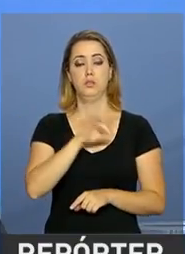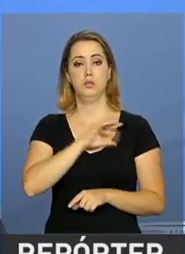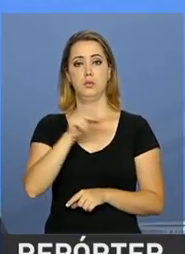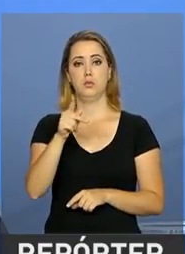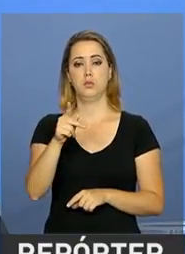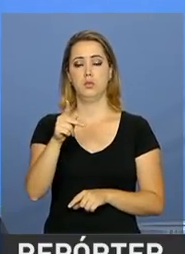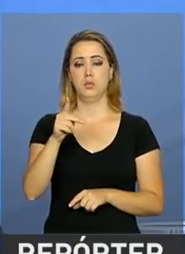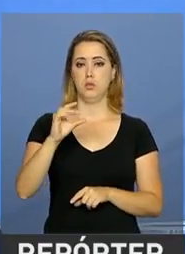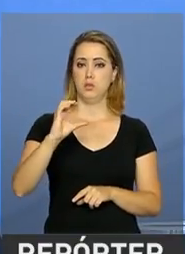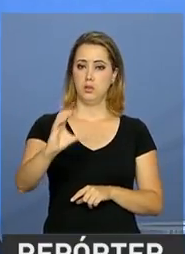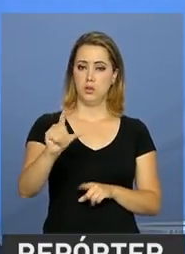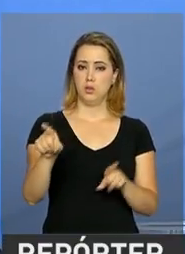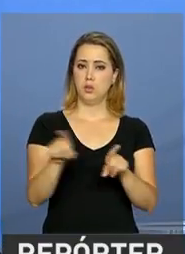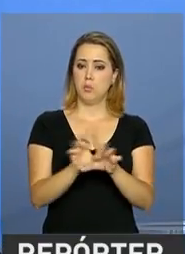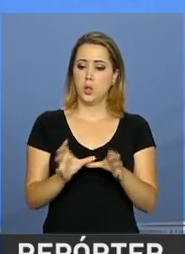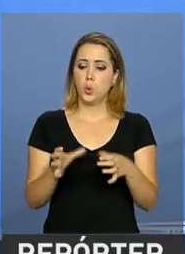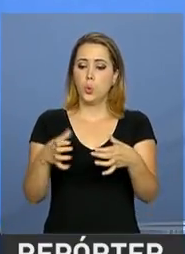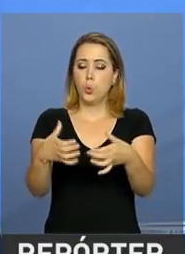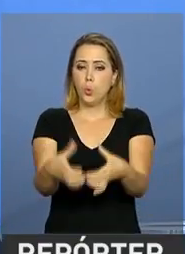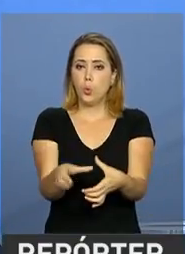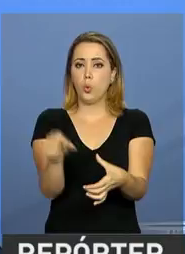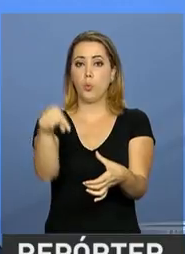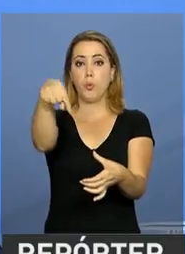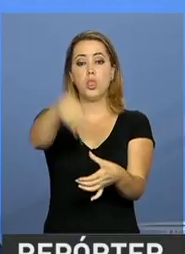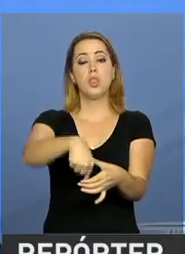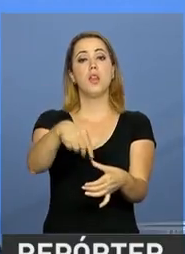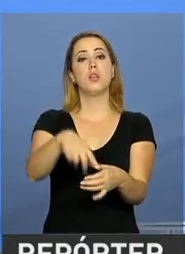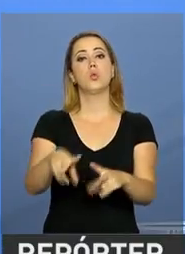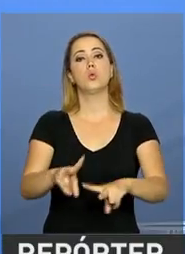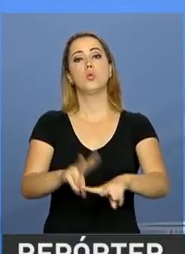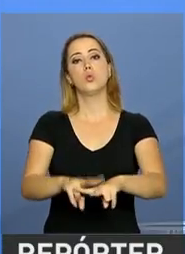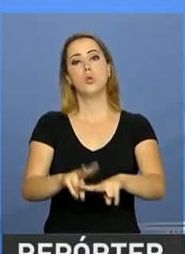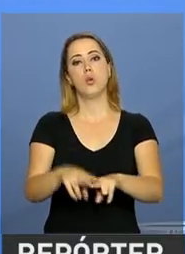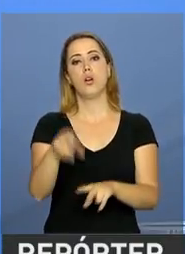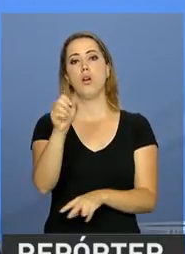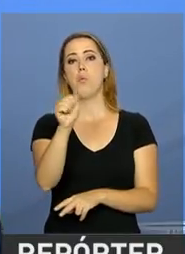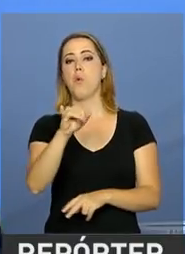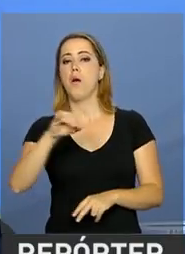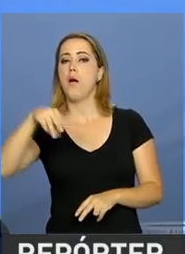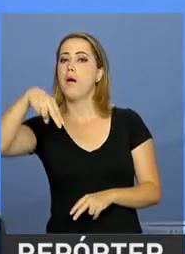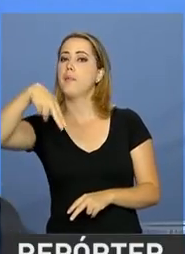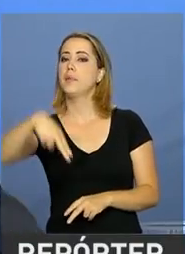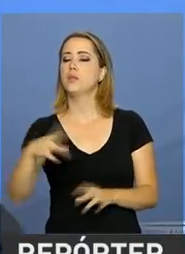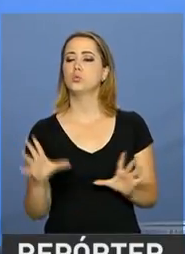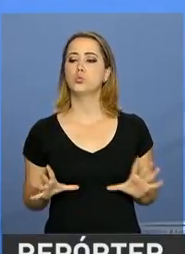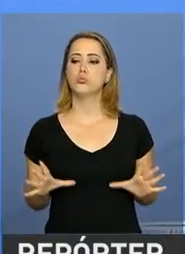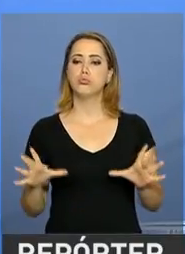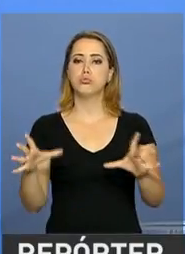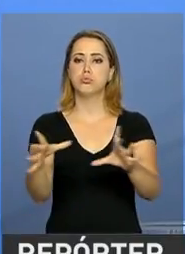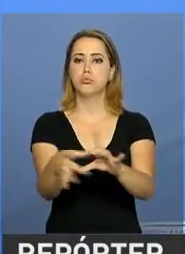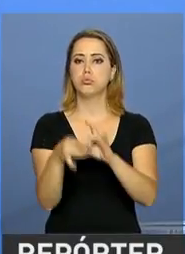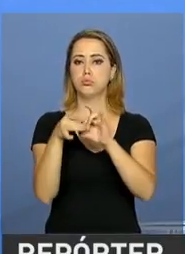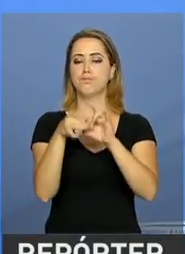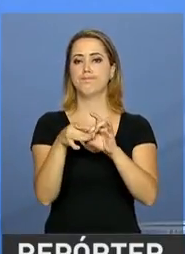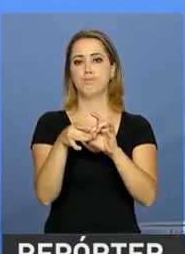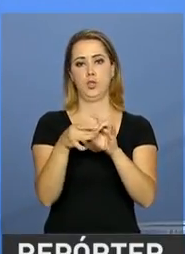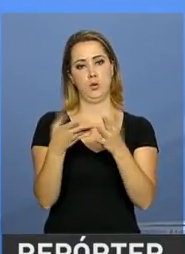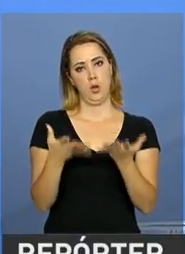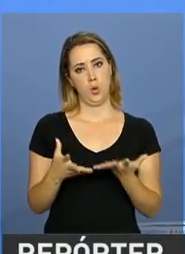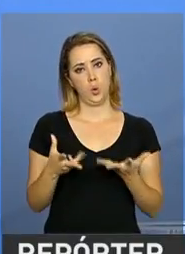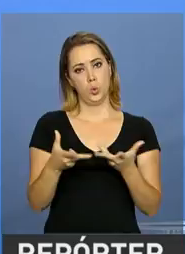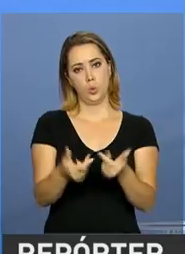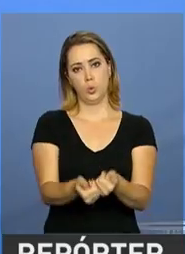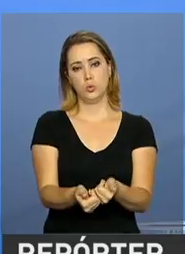do sistema penitenciário e da abim para conjuntamente de forma